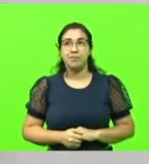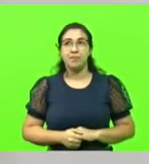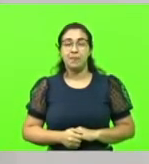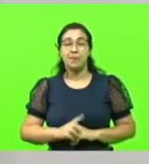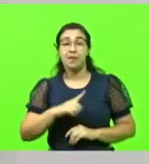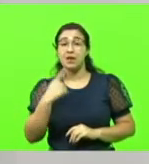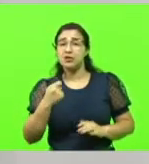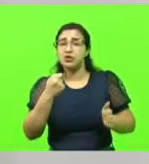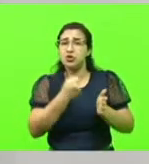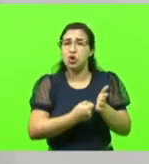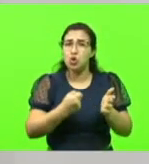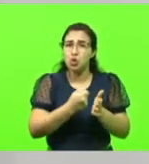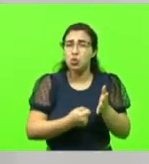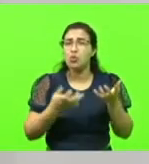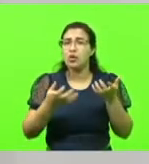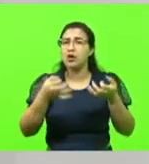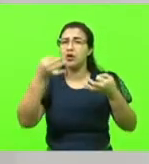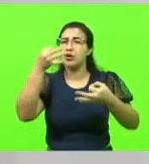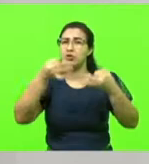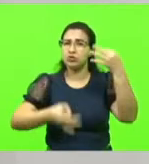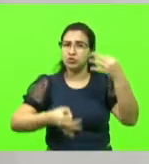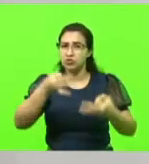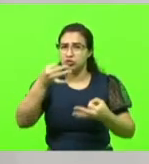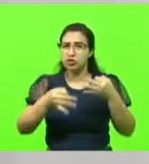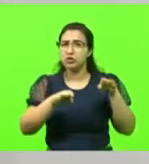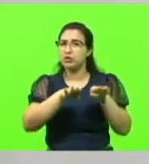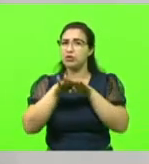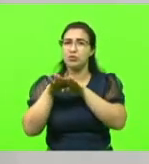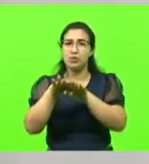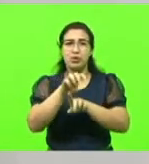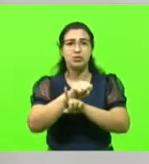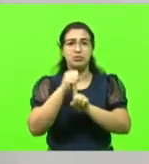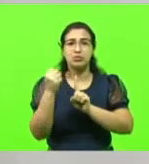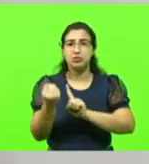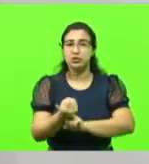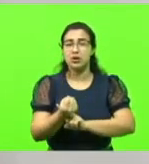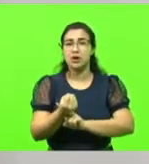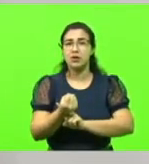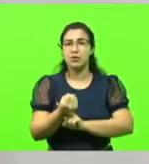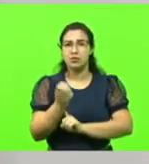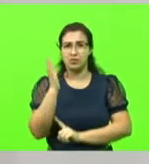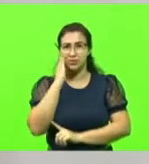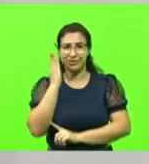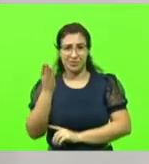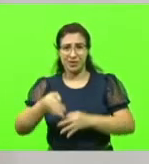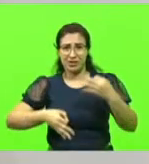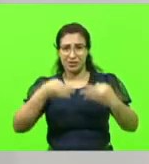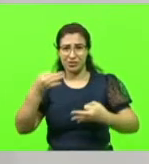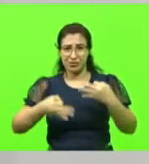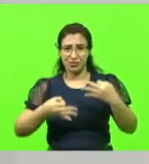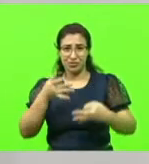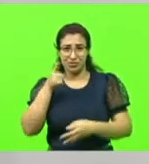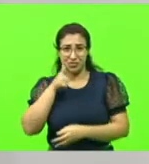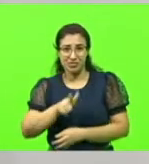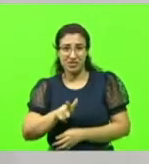luta por justiça e igualdade social. Bom, eles estão buscando justiça aqui, sabe quando é que eles vão ter justiça? É nunca.